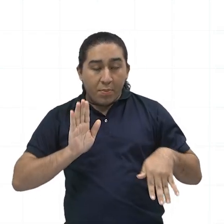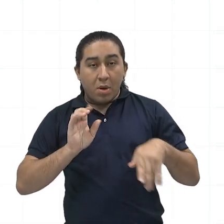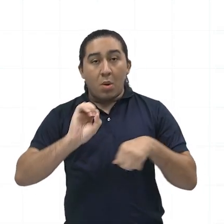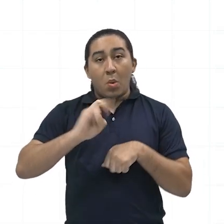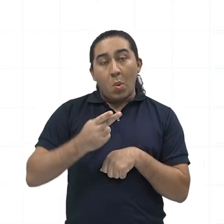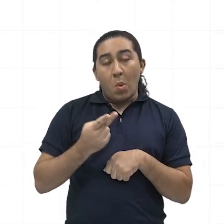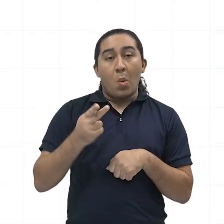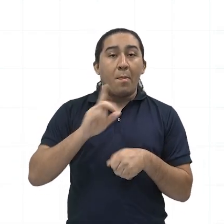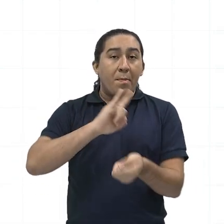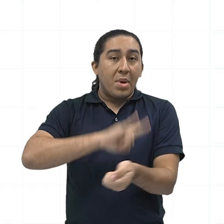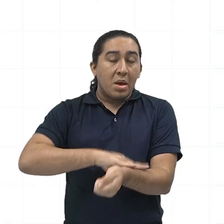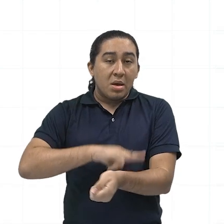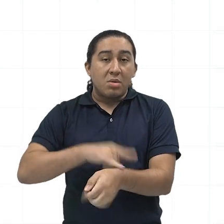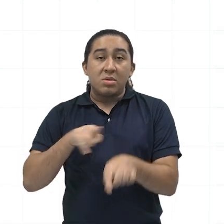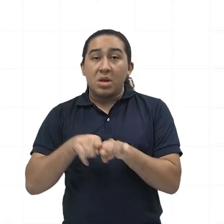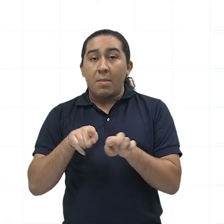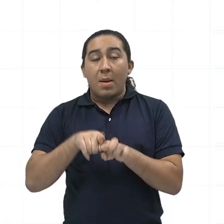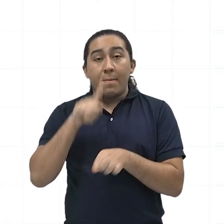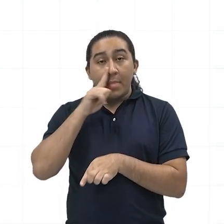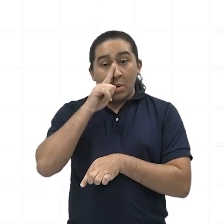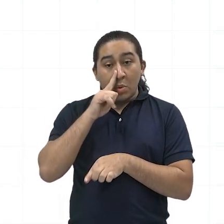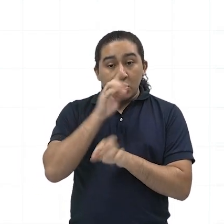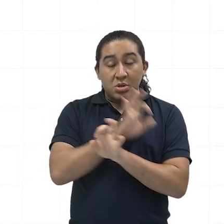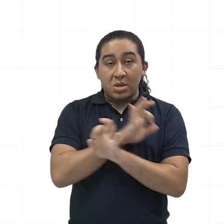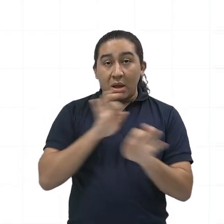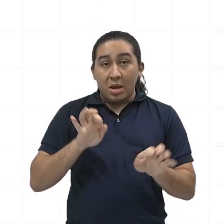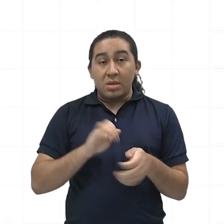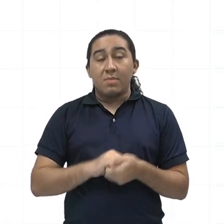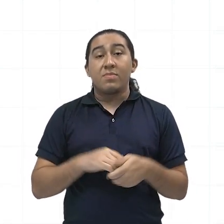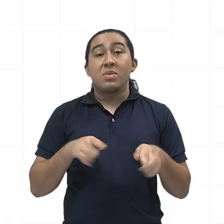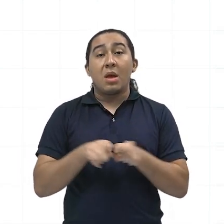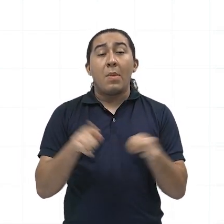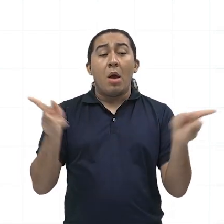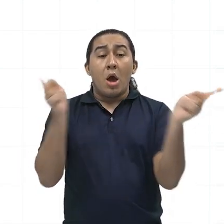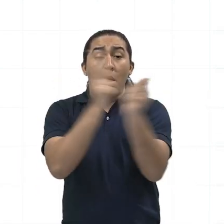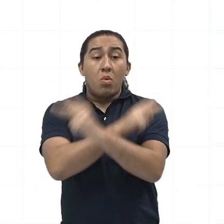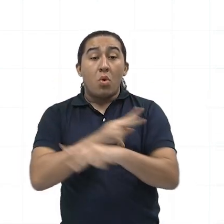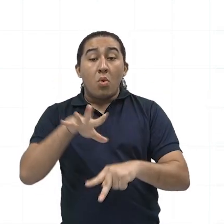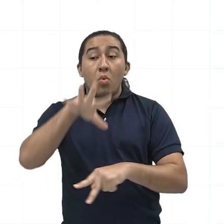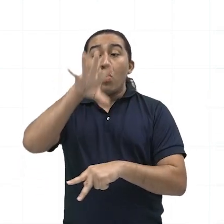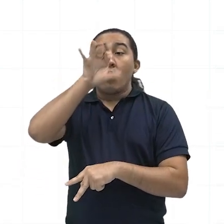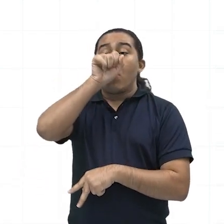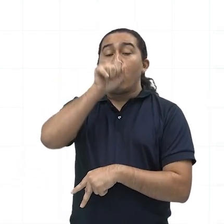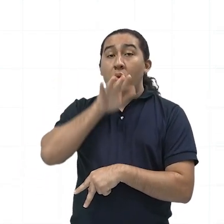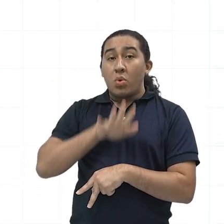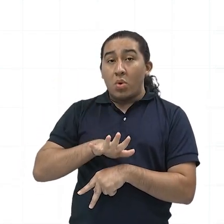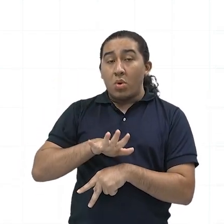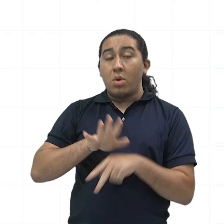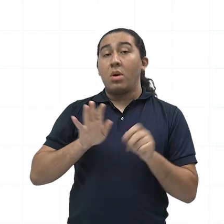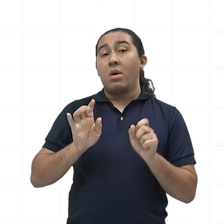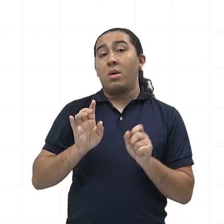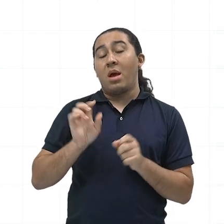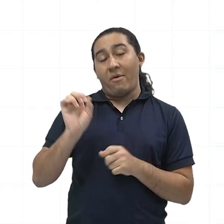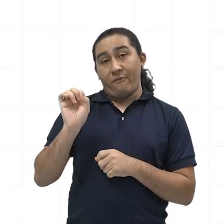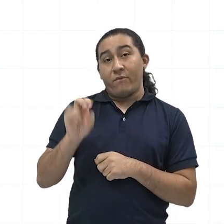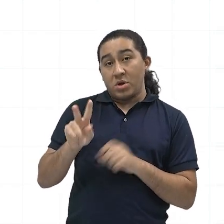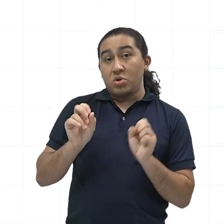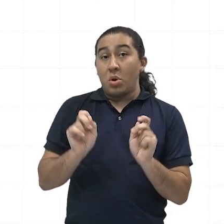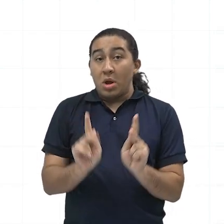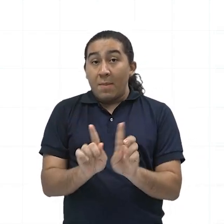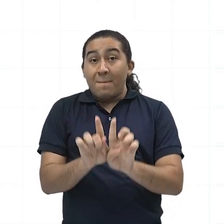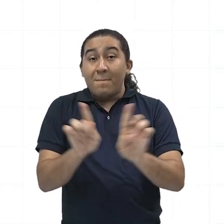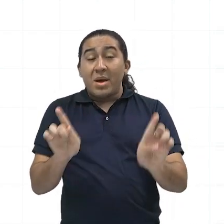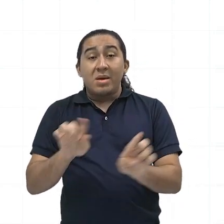pelo ar, né? Embora seja um vírus, ele não é um vírus da gripe. No início do momento em que